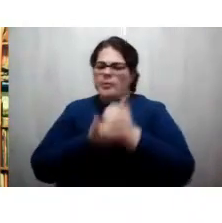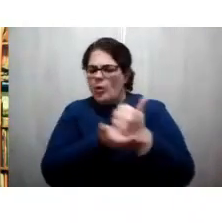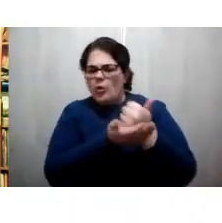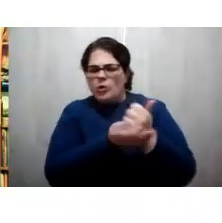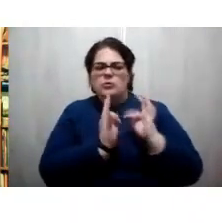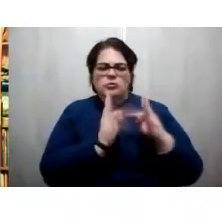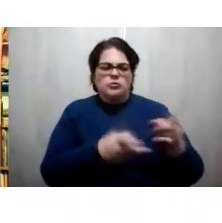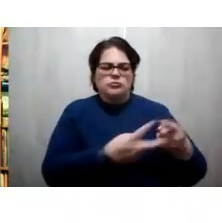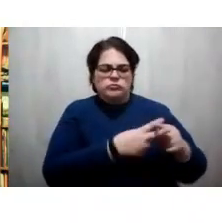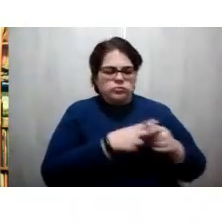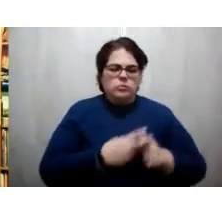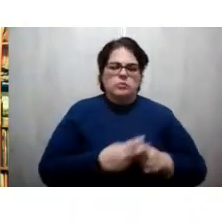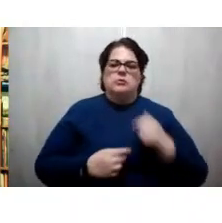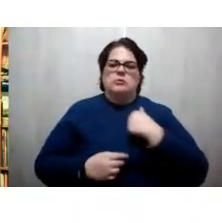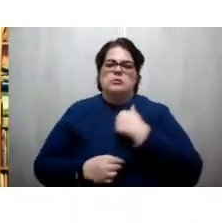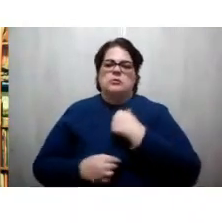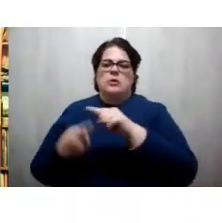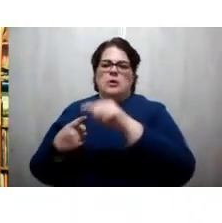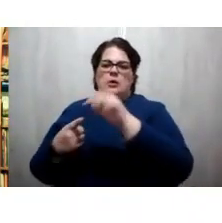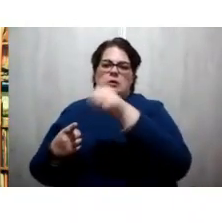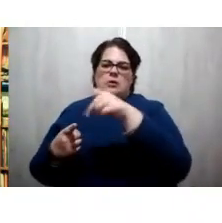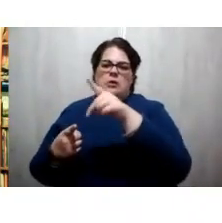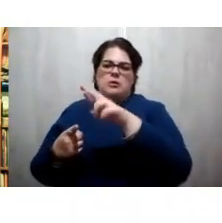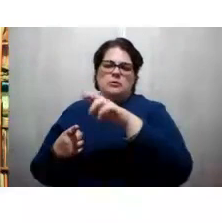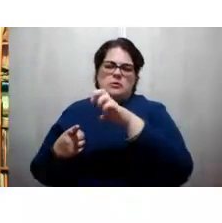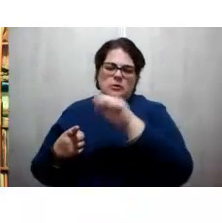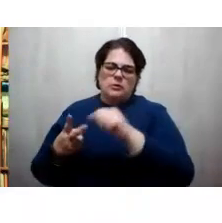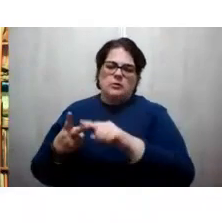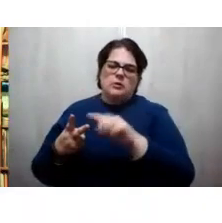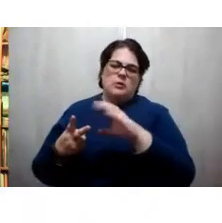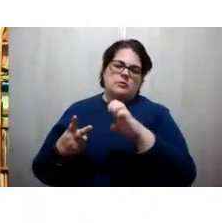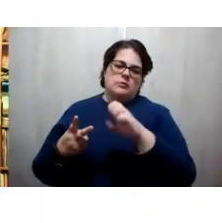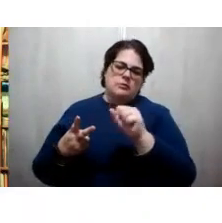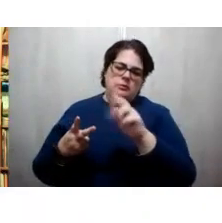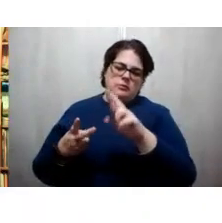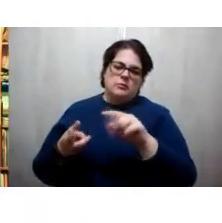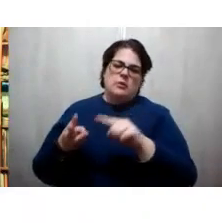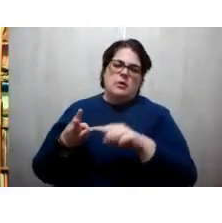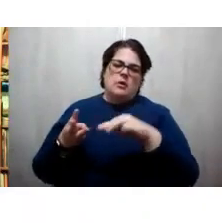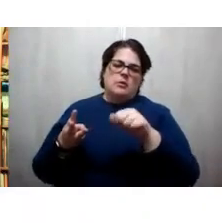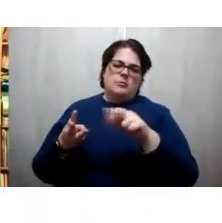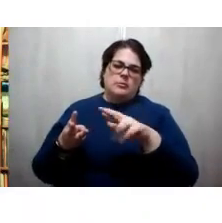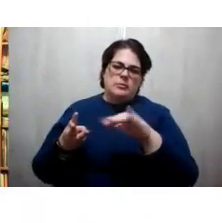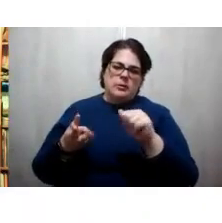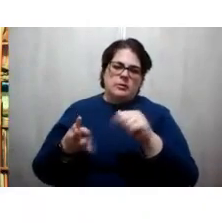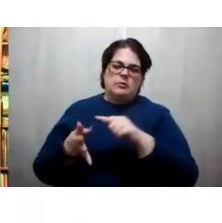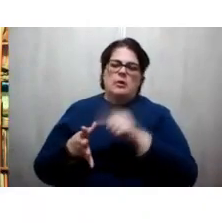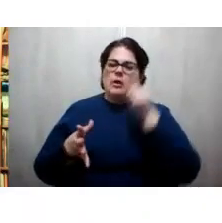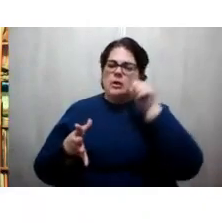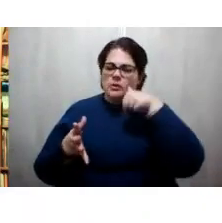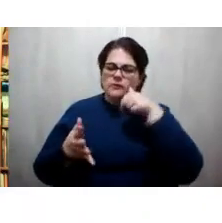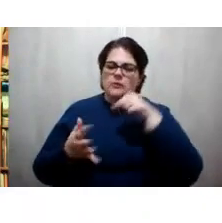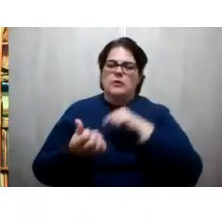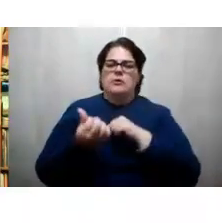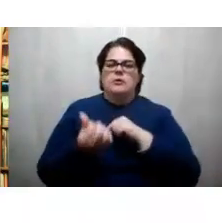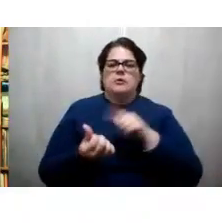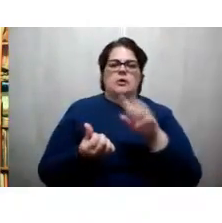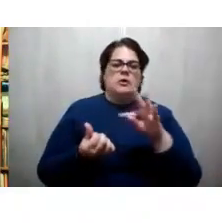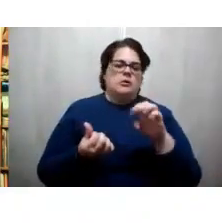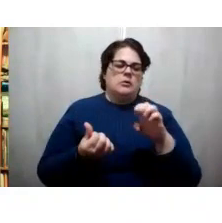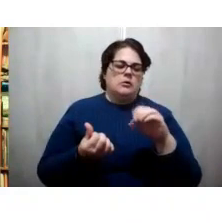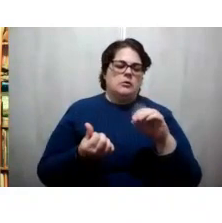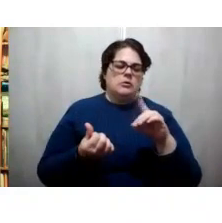audiodescritores: Andréa Paiva, César Tunas, Lívia Mota, Márcia Gonçalves, Rosângela Fávaro, Teodora